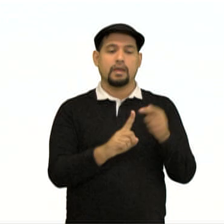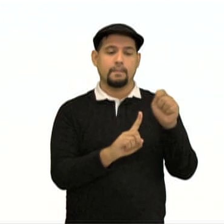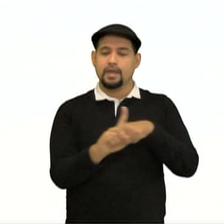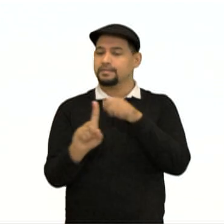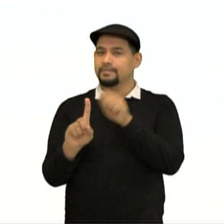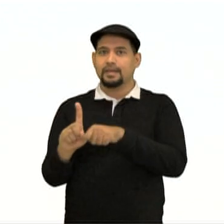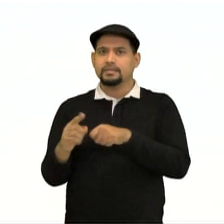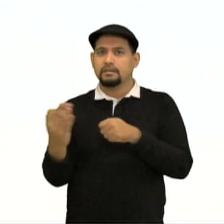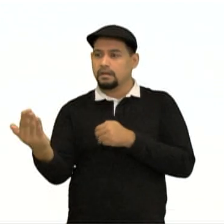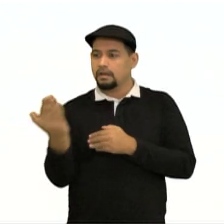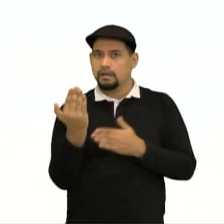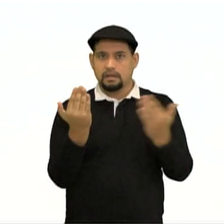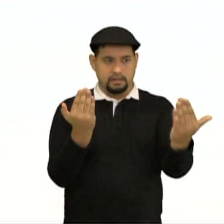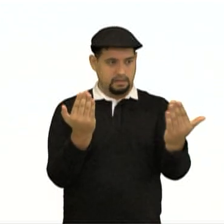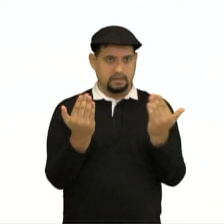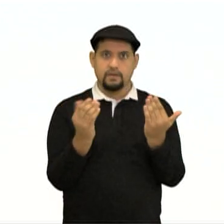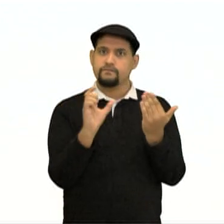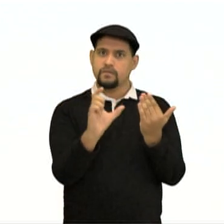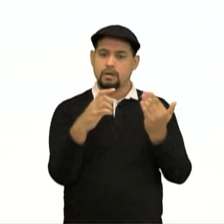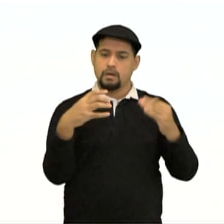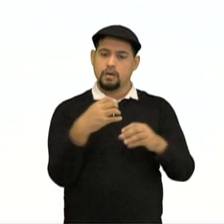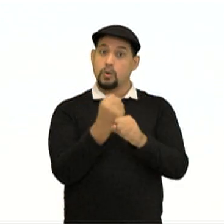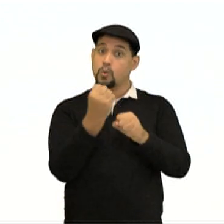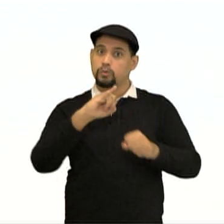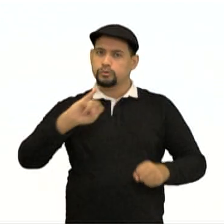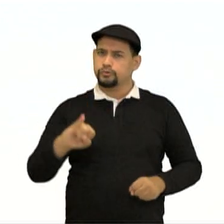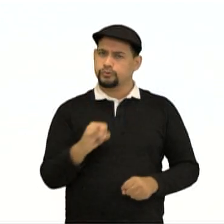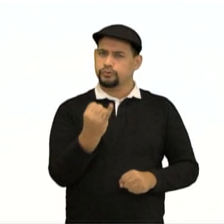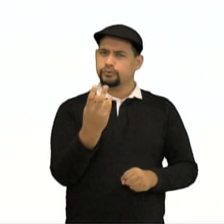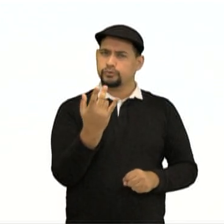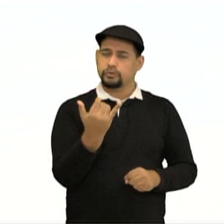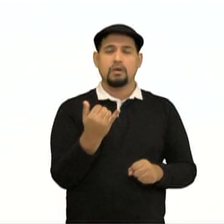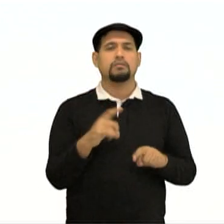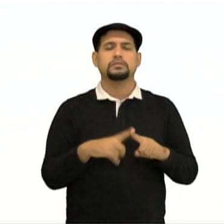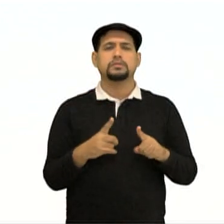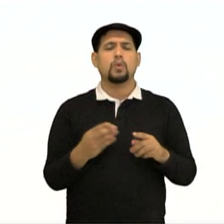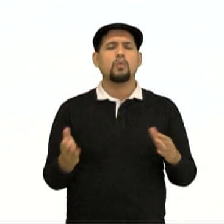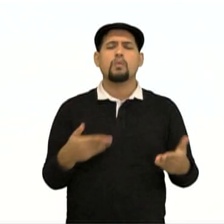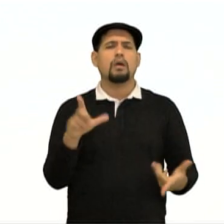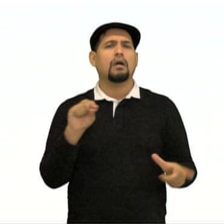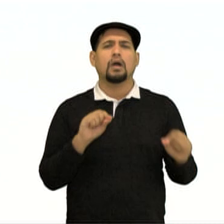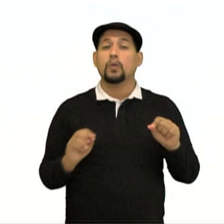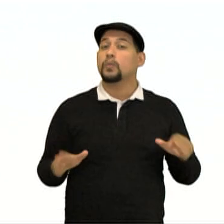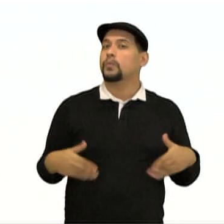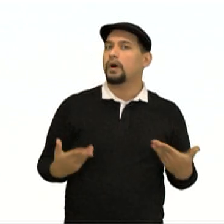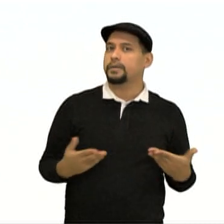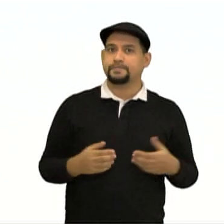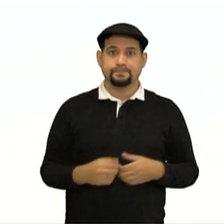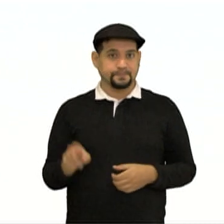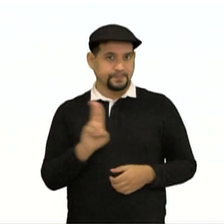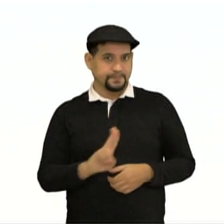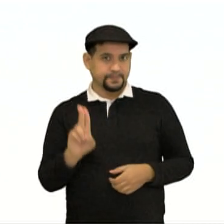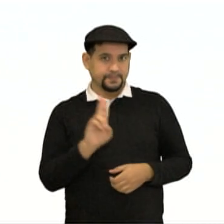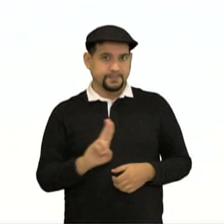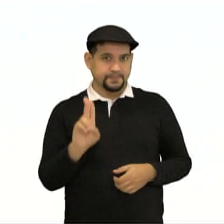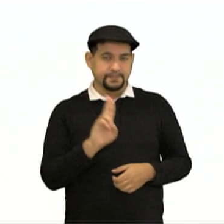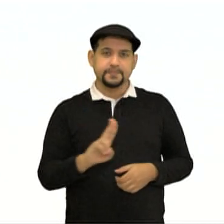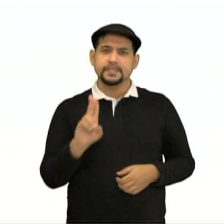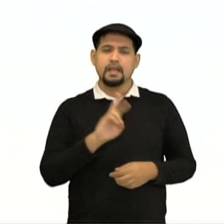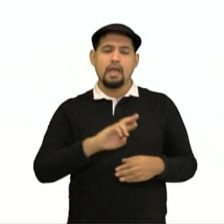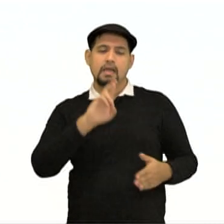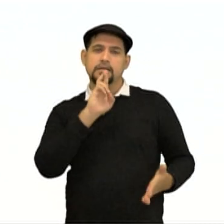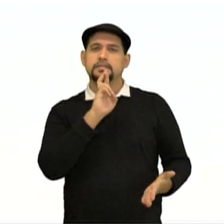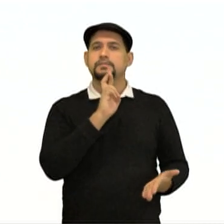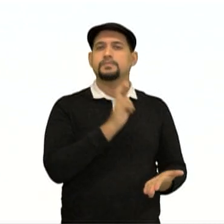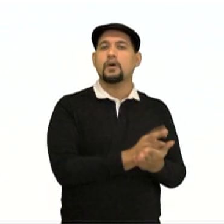do montante ou a do juro igual a capital vezes taxa, qual que vocês preferem, apliquem ela e